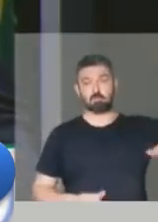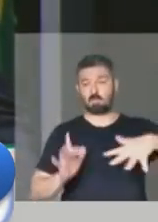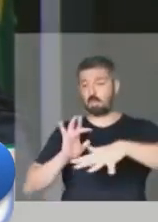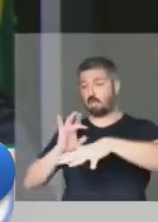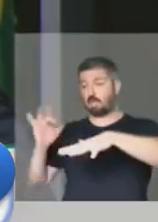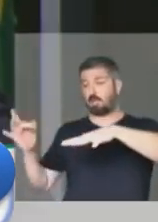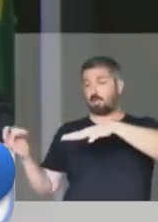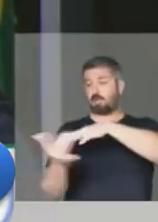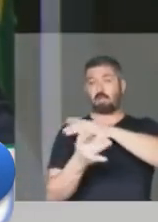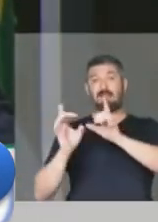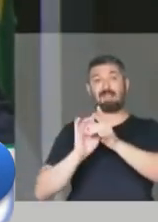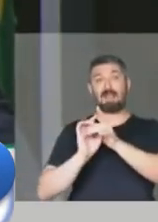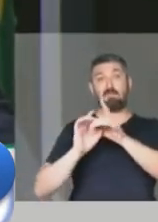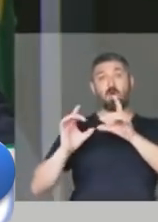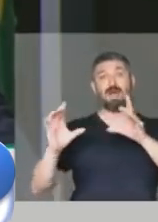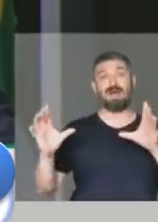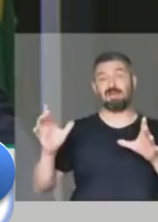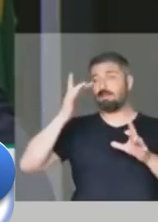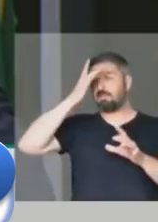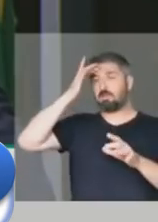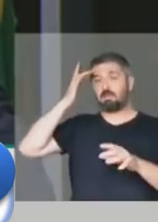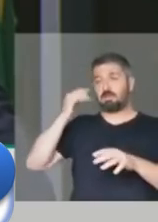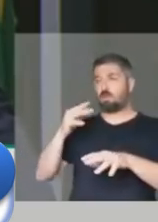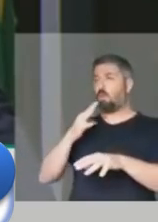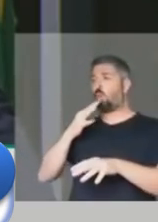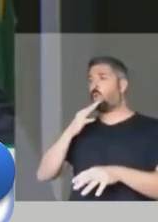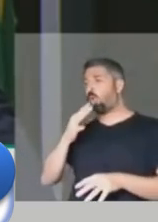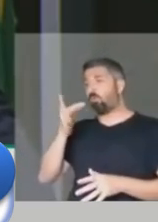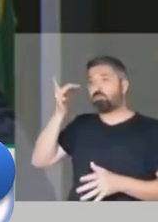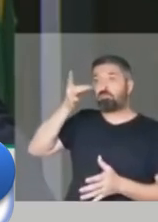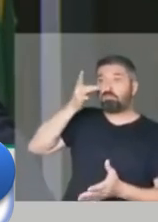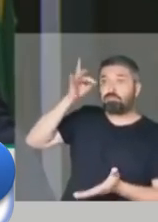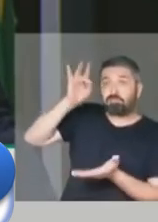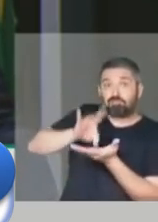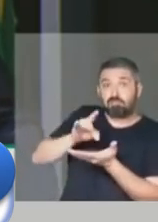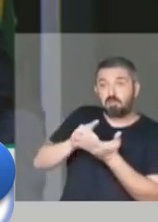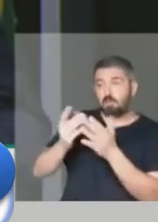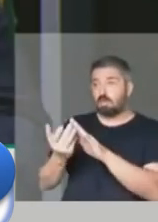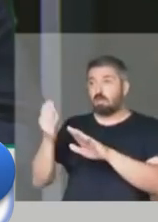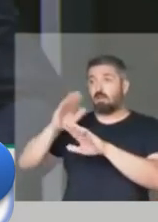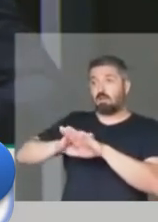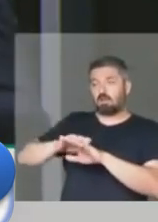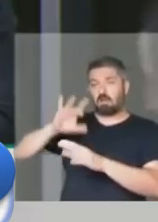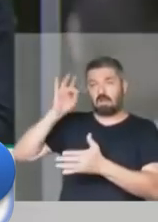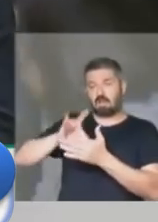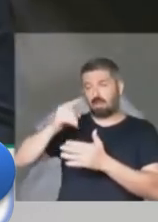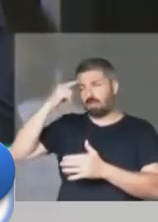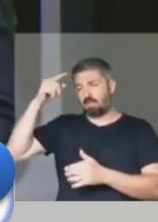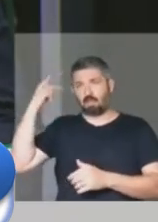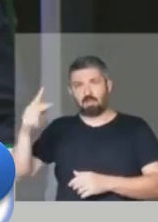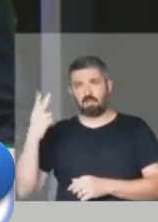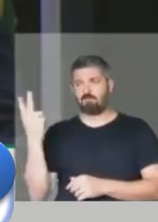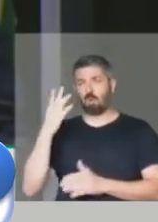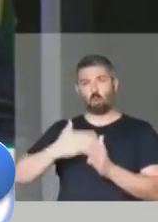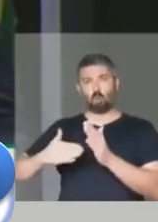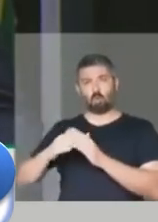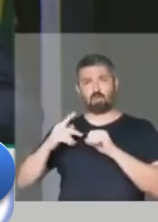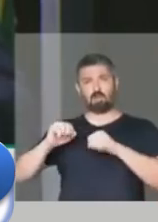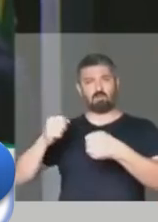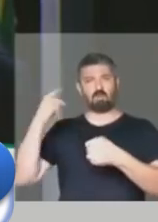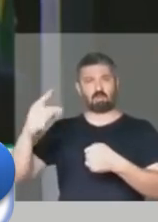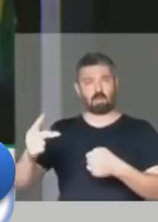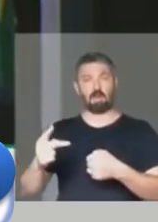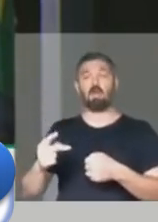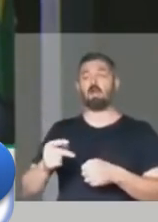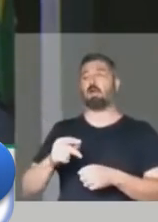eleição, fizeram com que as pessoas conhecessem Jair Bolsonaro, o verdadeiro Jair Bolsonaro, seus ideais, seus valores, tudo que ele defende, e